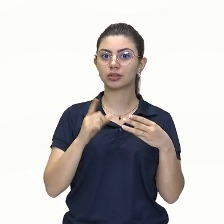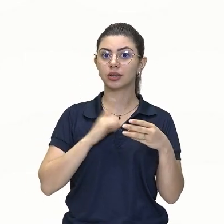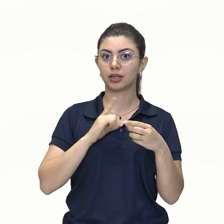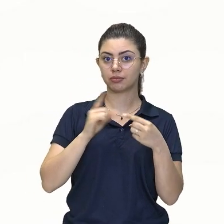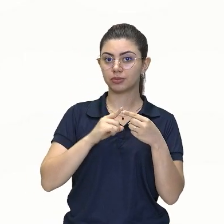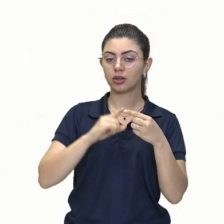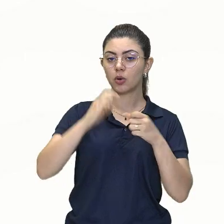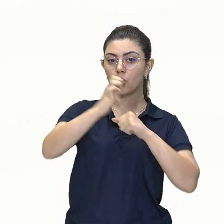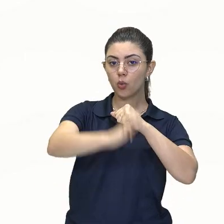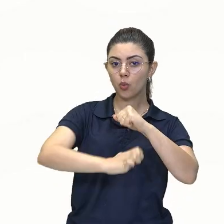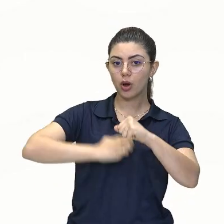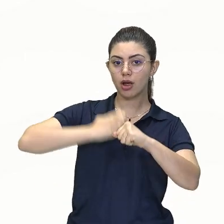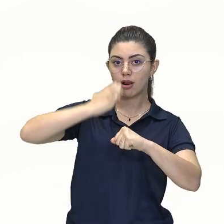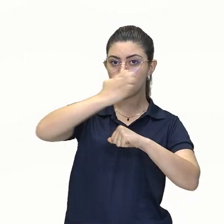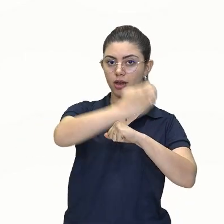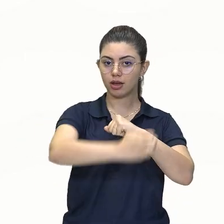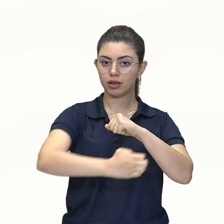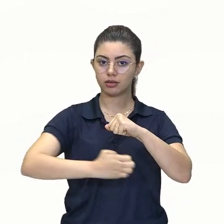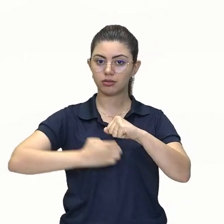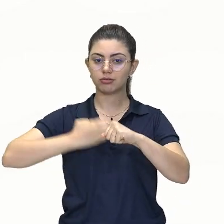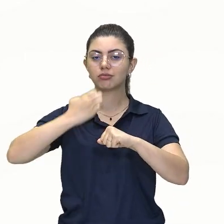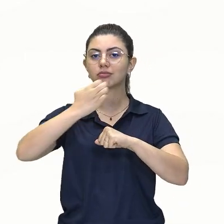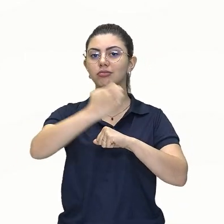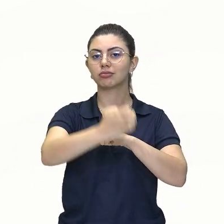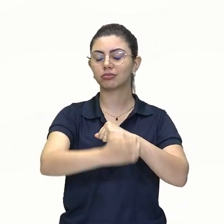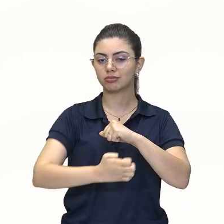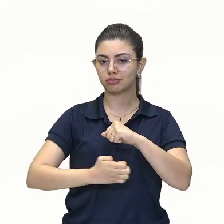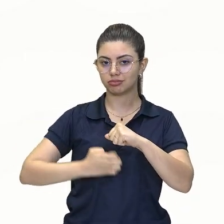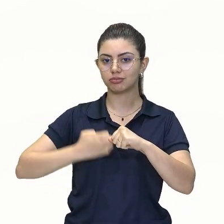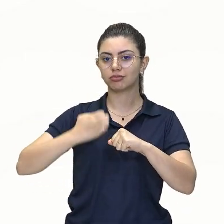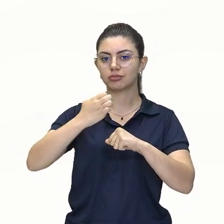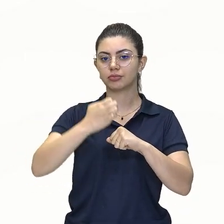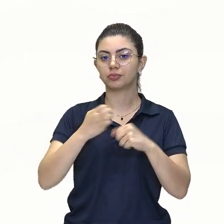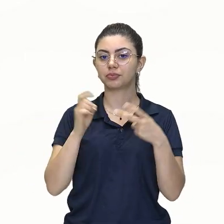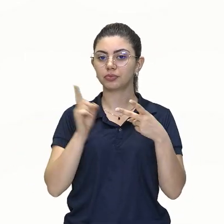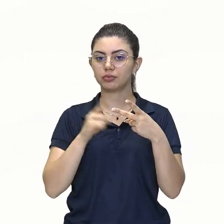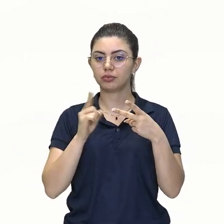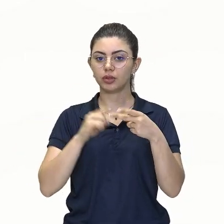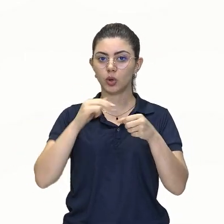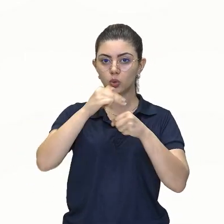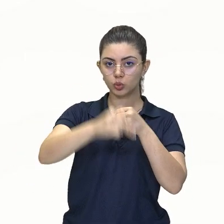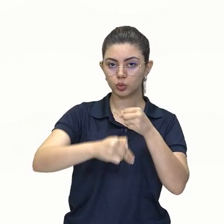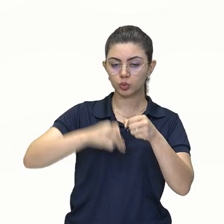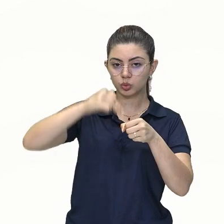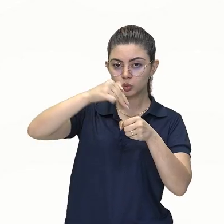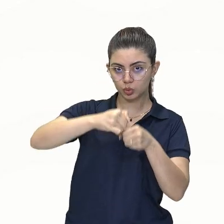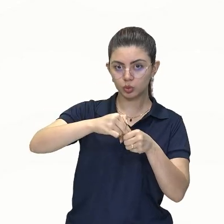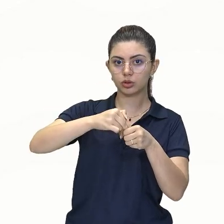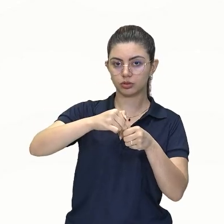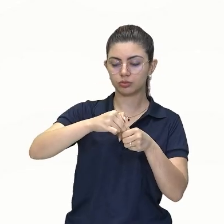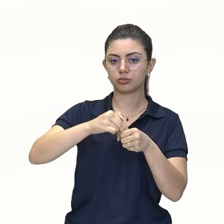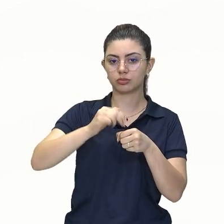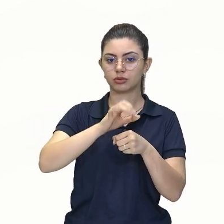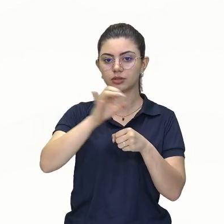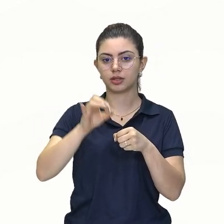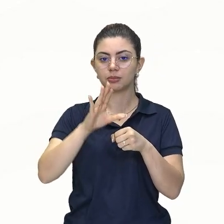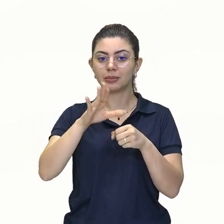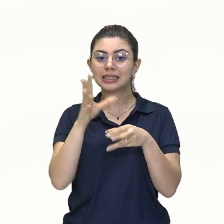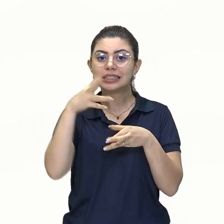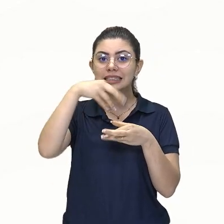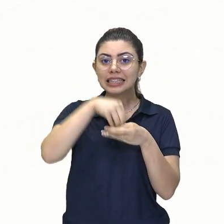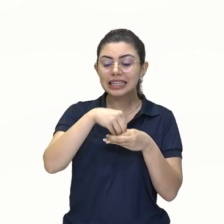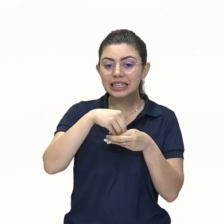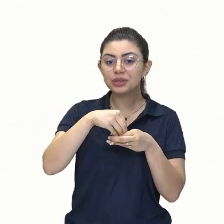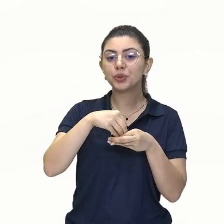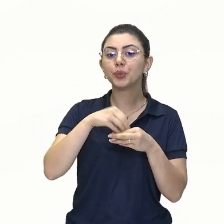elétron, que fica na eletrosfera girando ao redor do núcleo, um núcleo, e dentro desse núcleo a gente vai encontrar